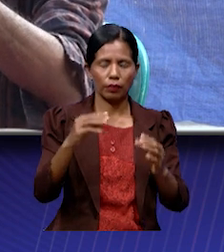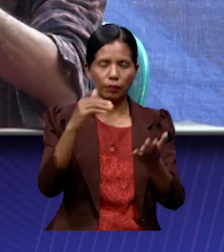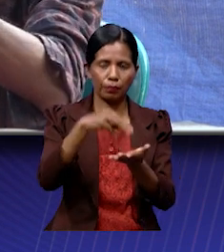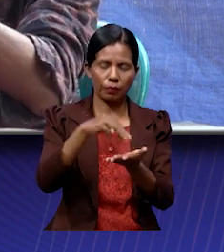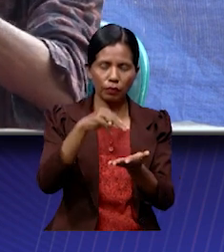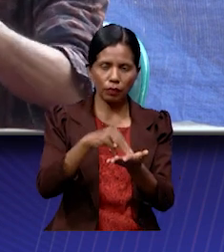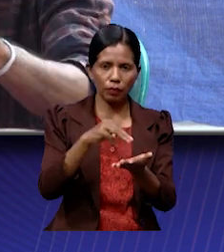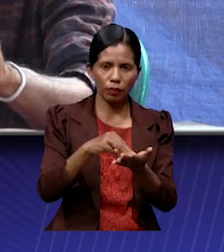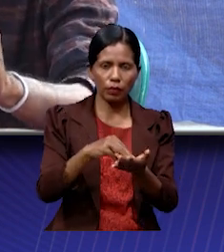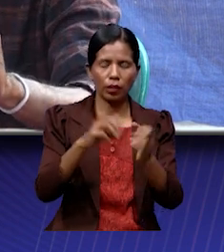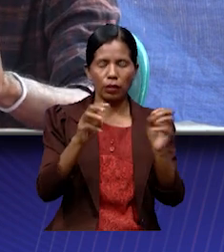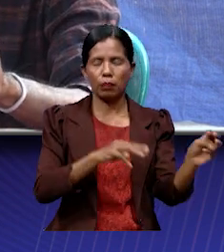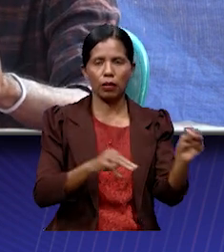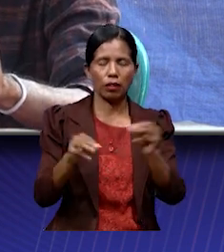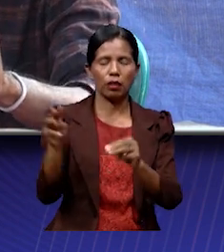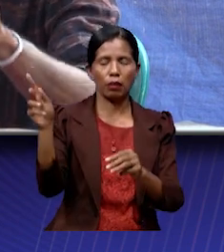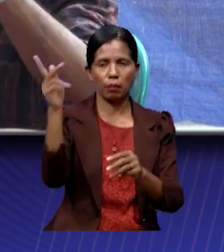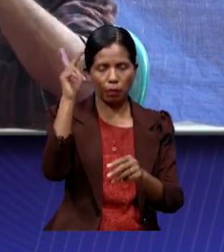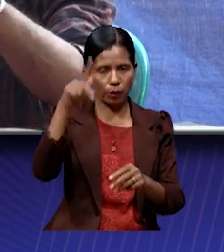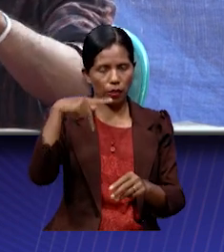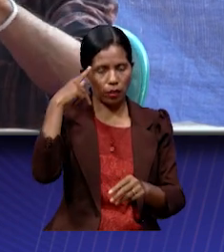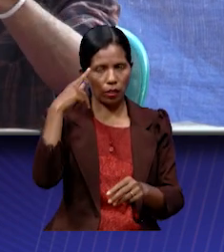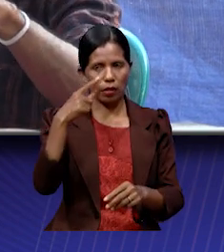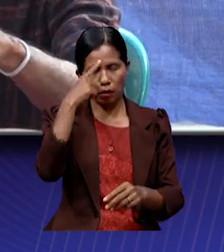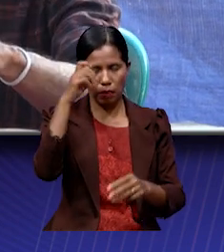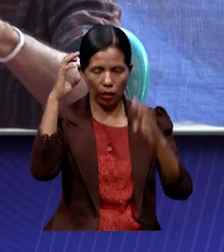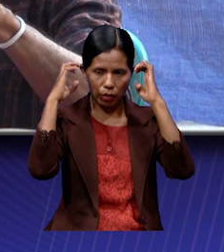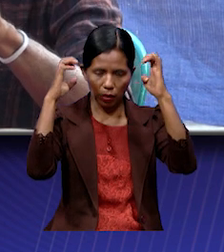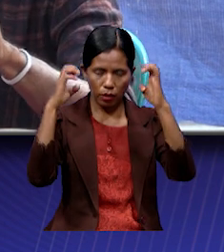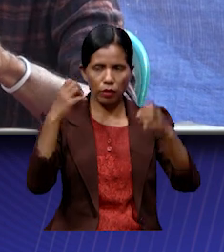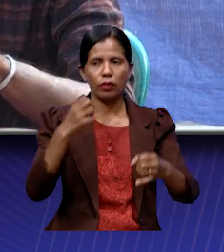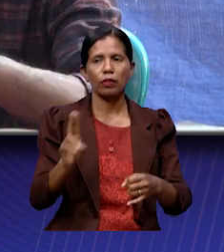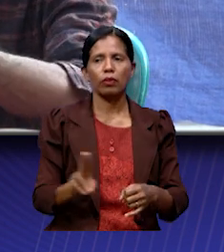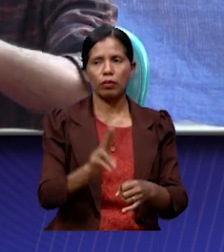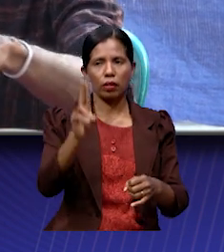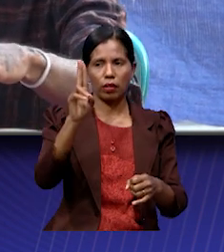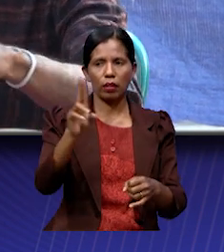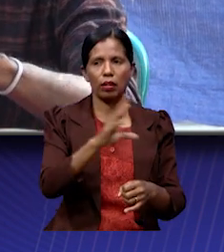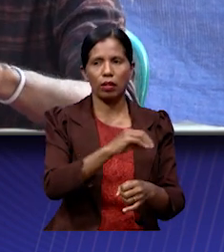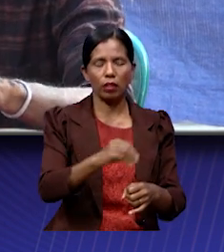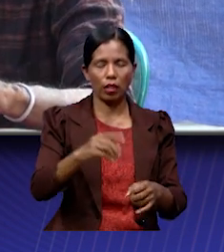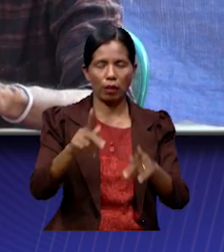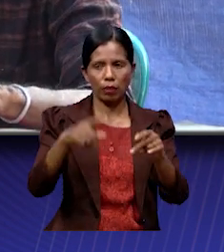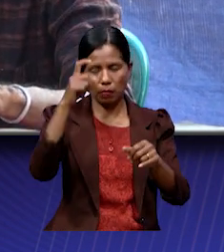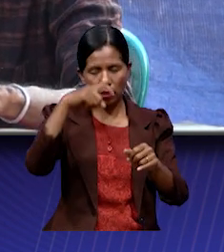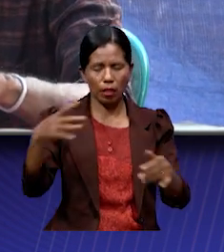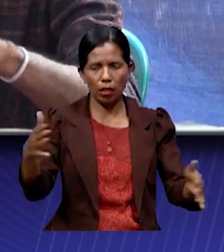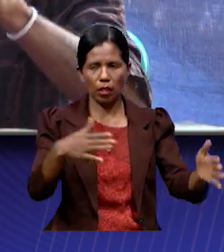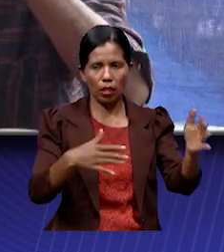principal ba mudança política. Tamanema educação, universidade, intelectual sira ita tem halibur